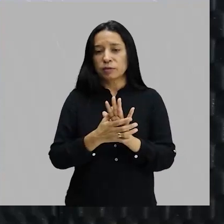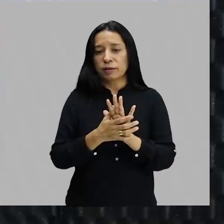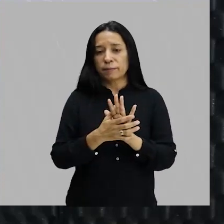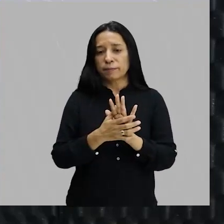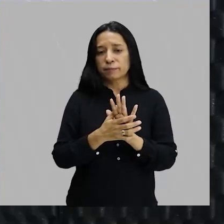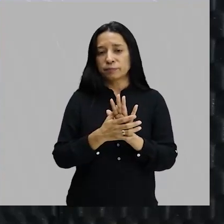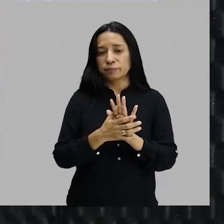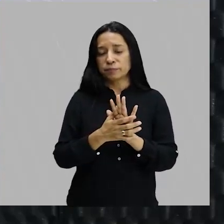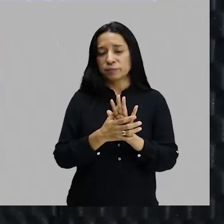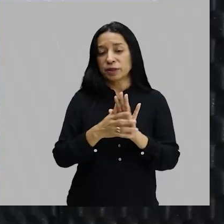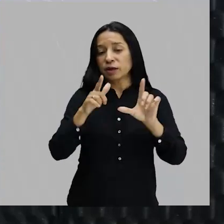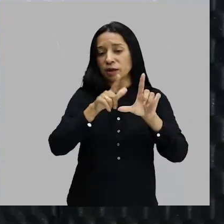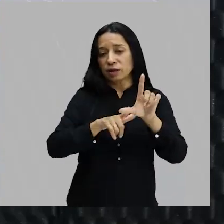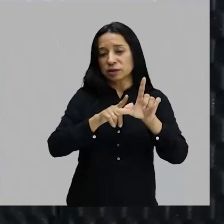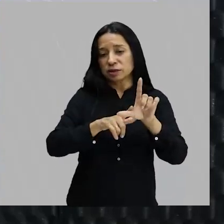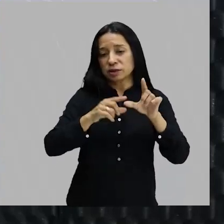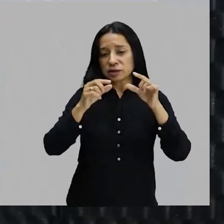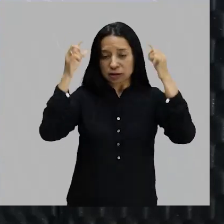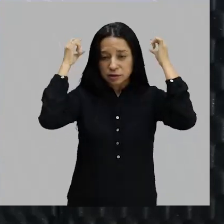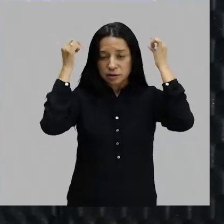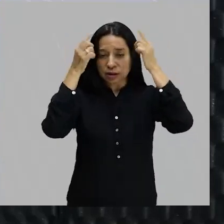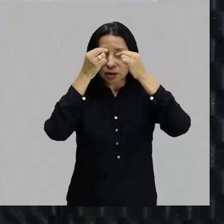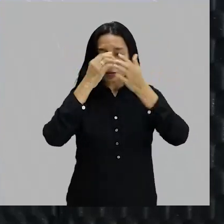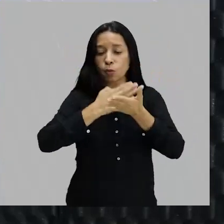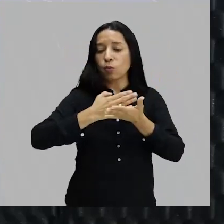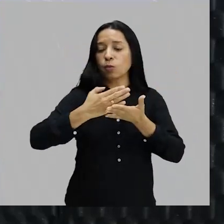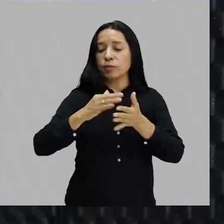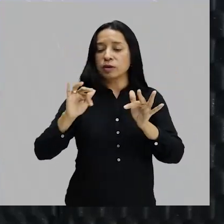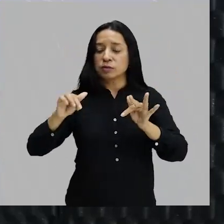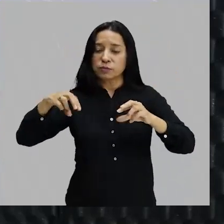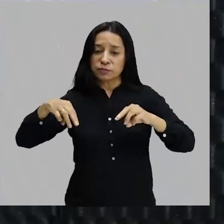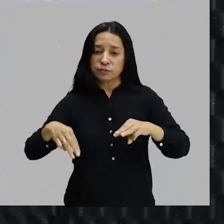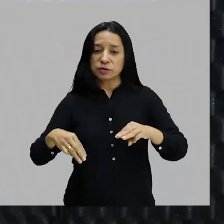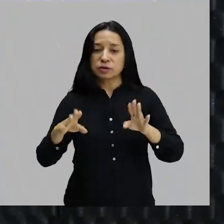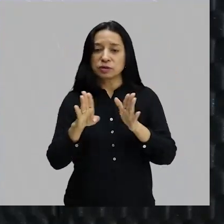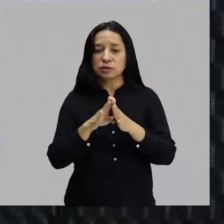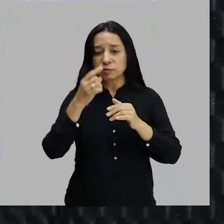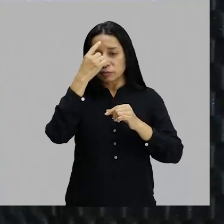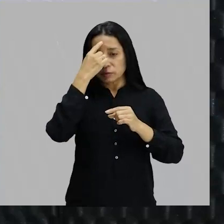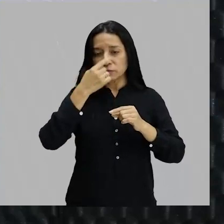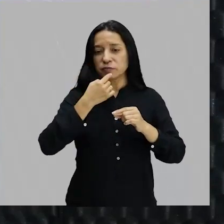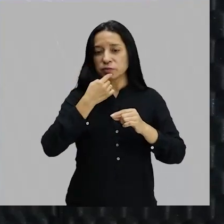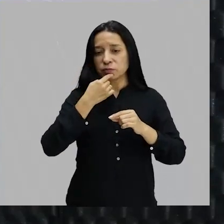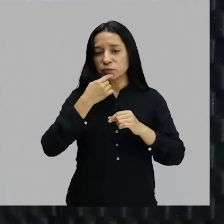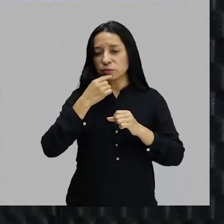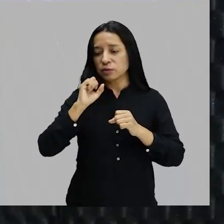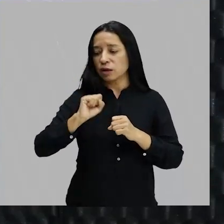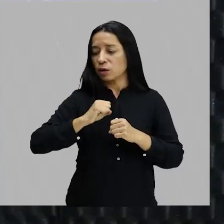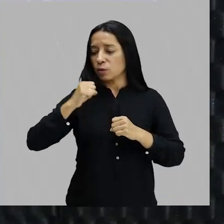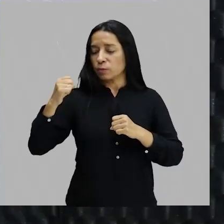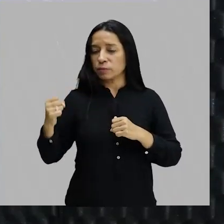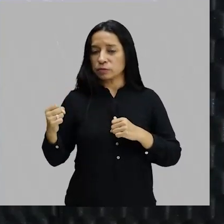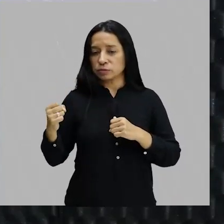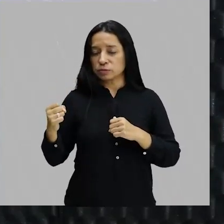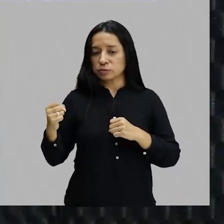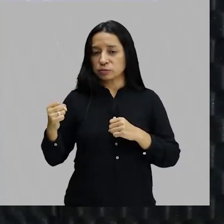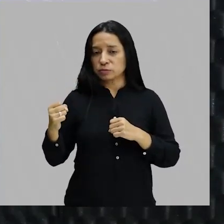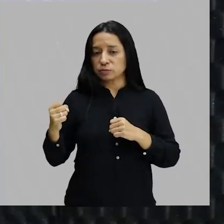ômega, ou as letras gregas, né, o início e o fim. E a figura do bom pastor, que metaforicamente falando